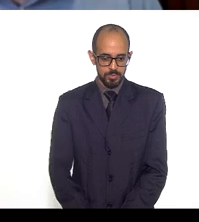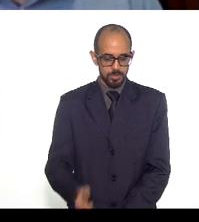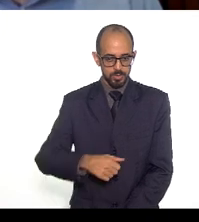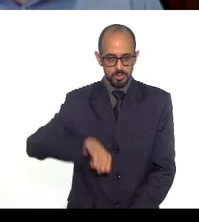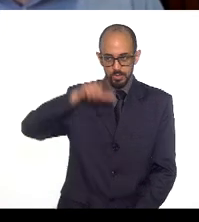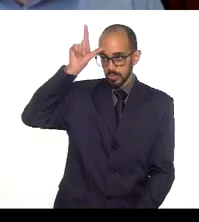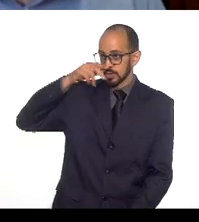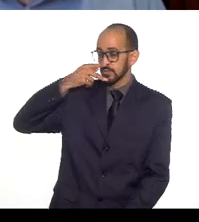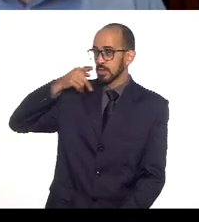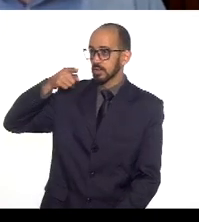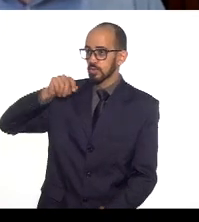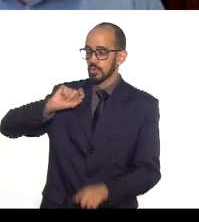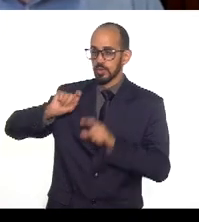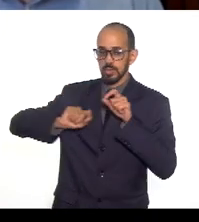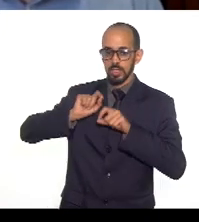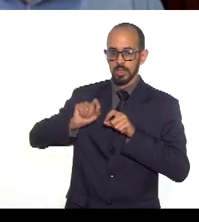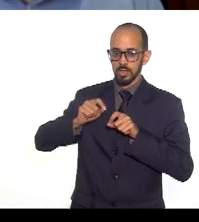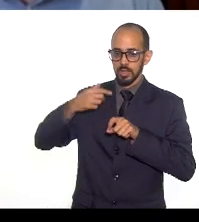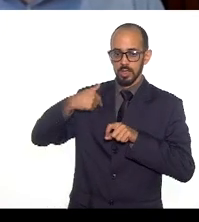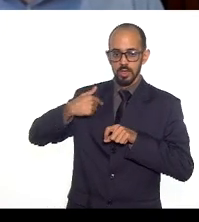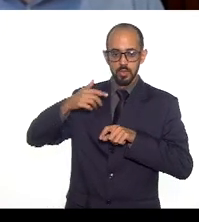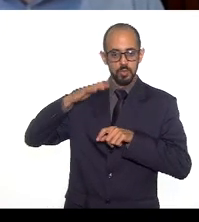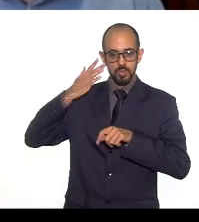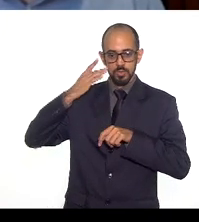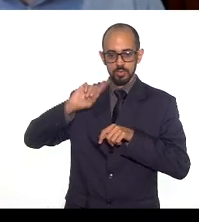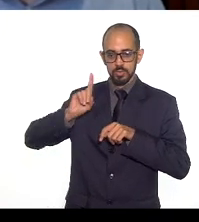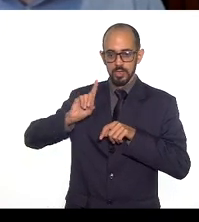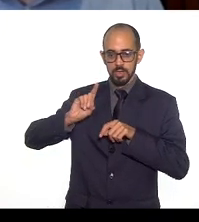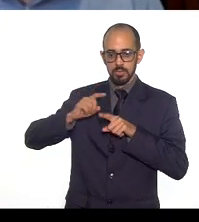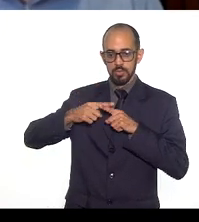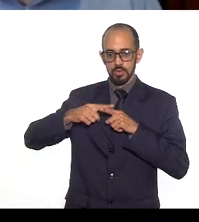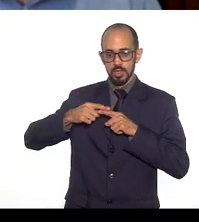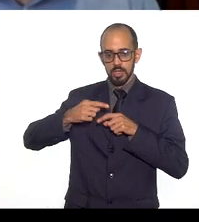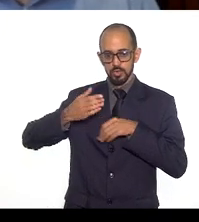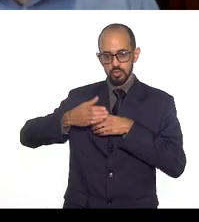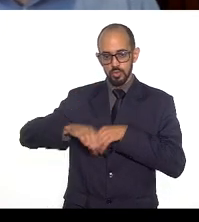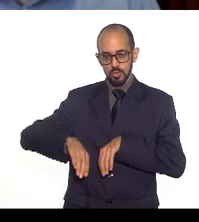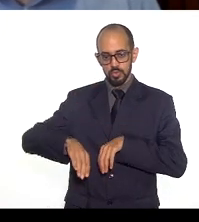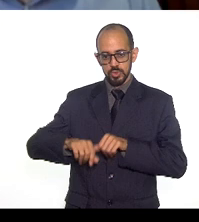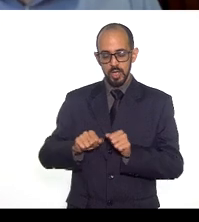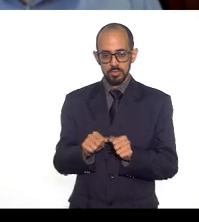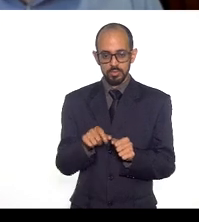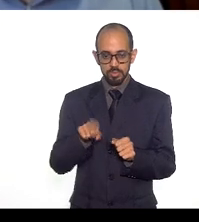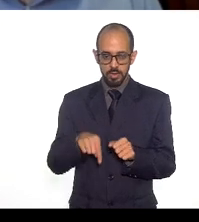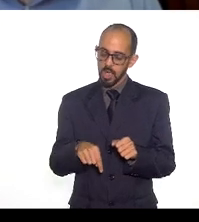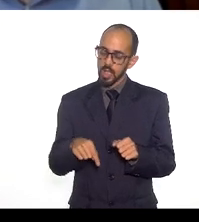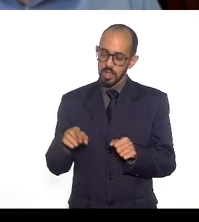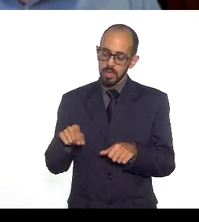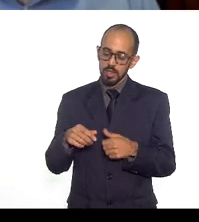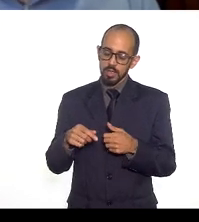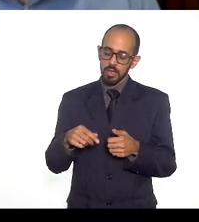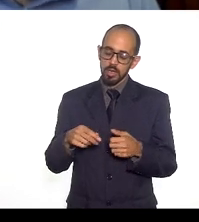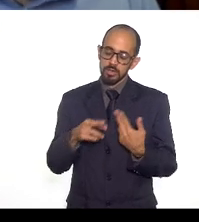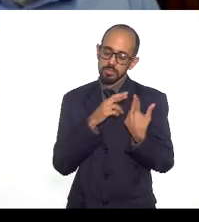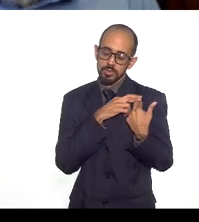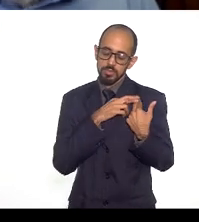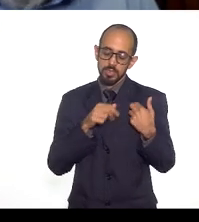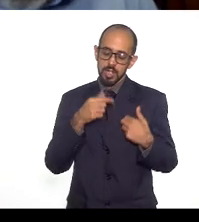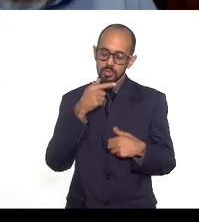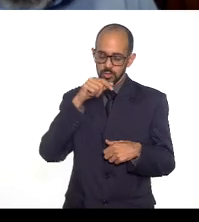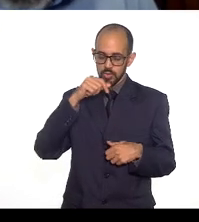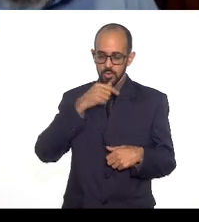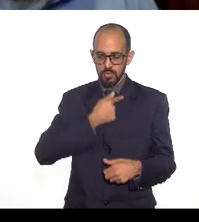Eu não tenho que obstacular, porque chamar ou não excedentes e concursados é o talante do governador. Do governador,